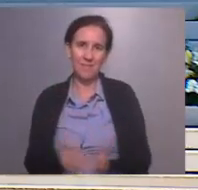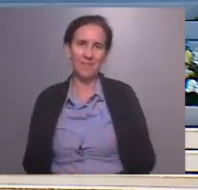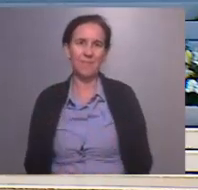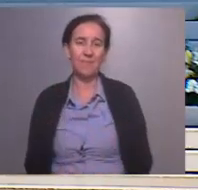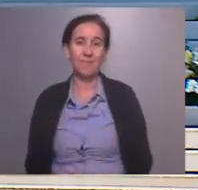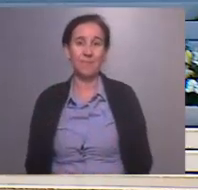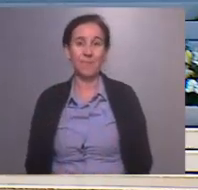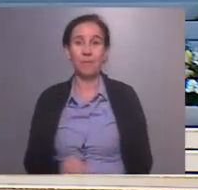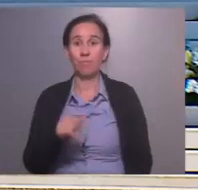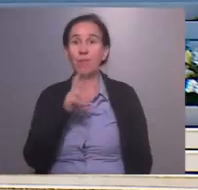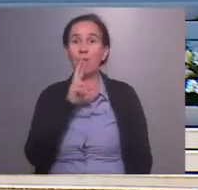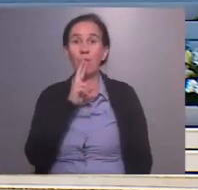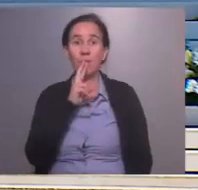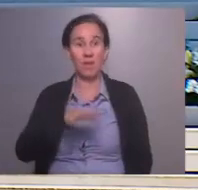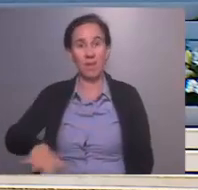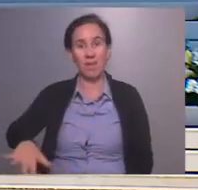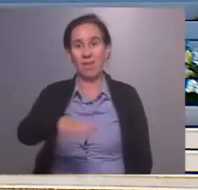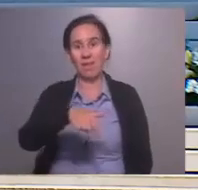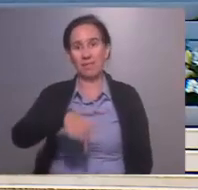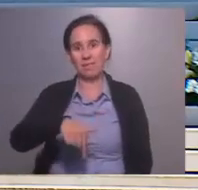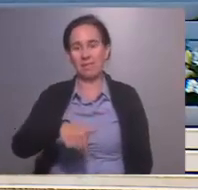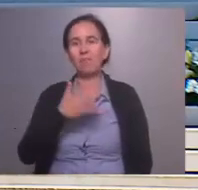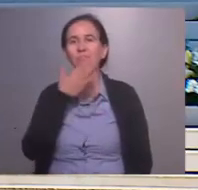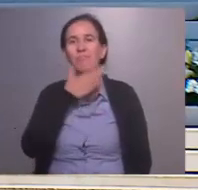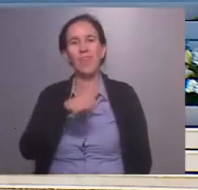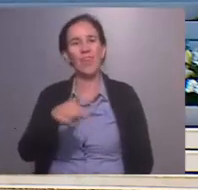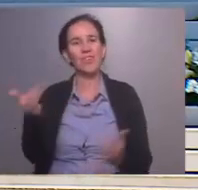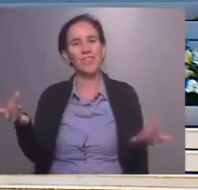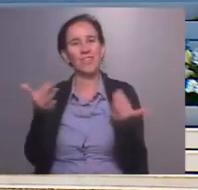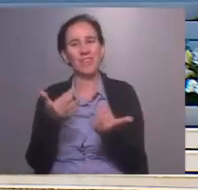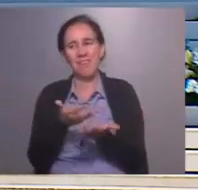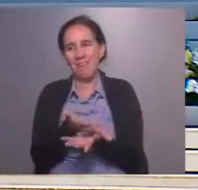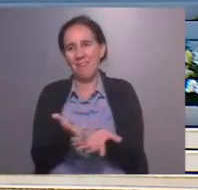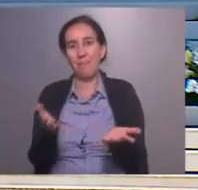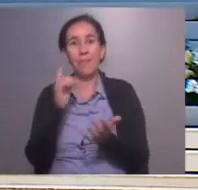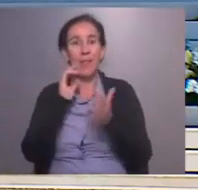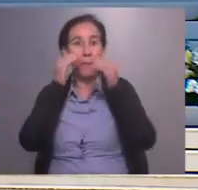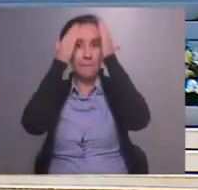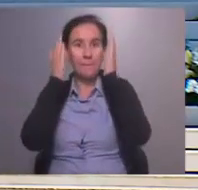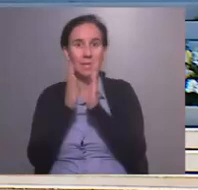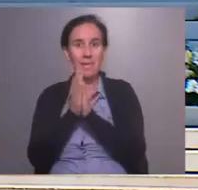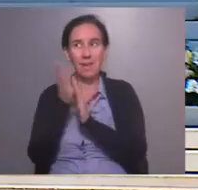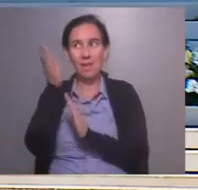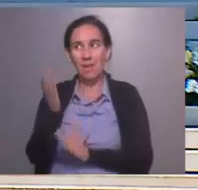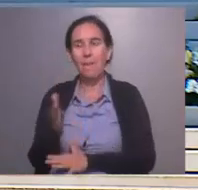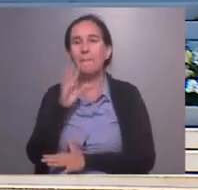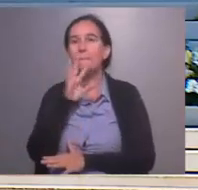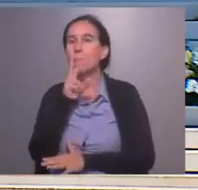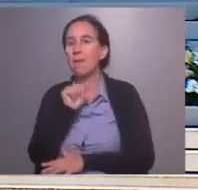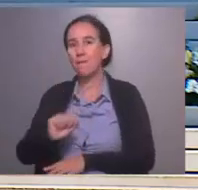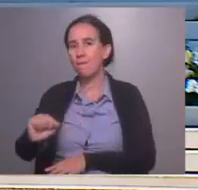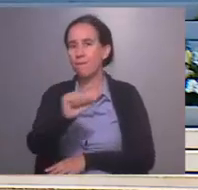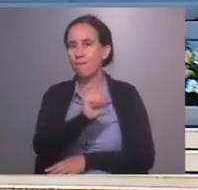Neste lugar da Cova da Iria, onde felizmente nos encontramos, Maria, nossa Mãe,